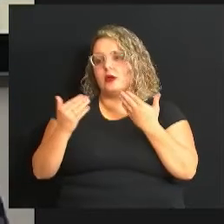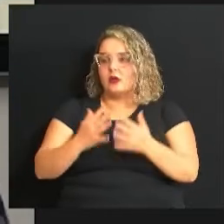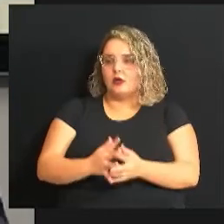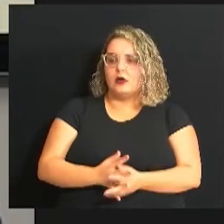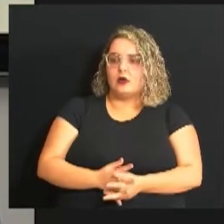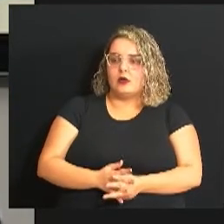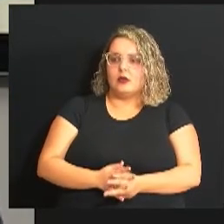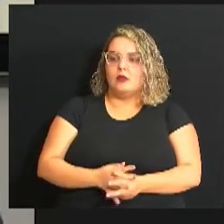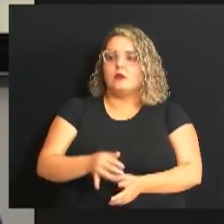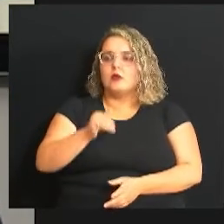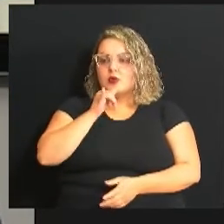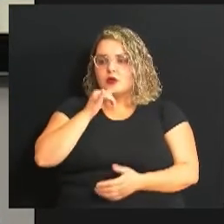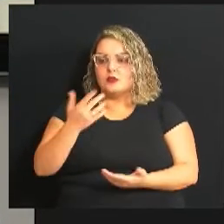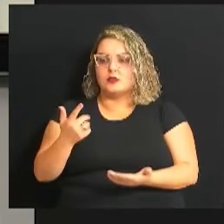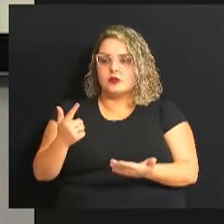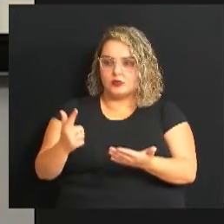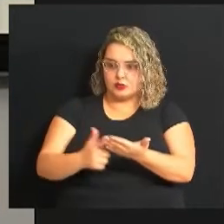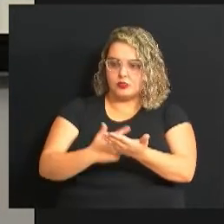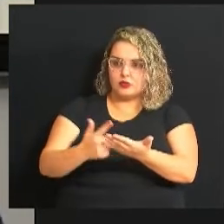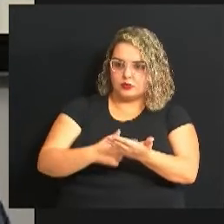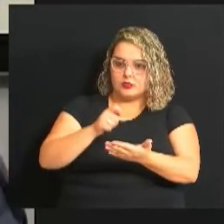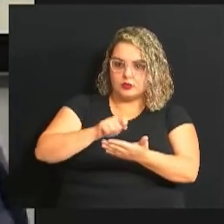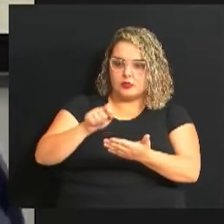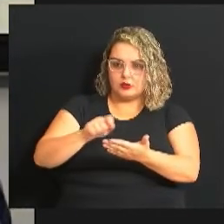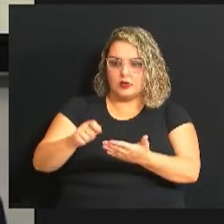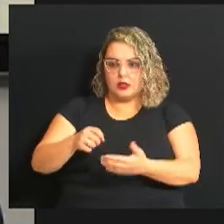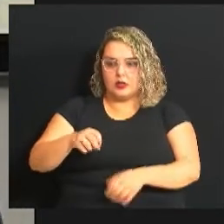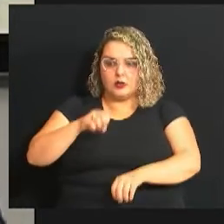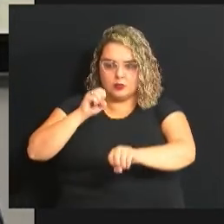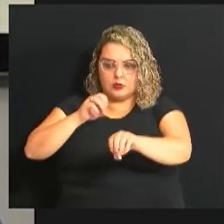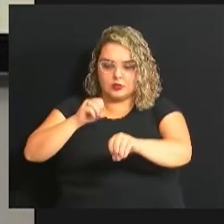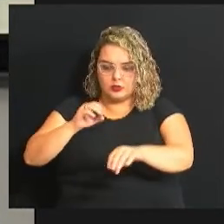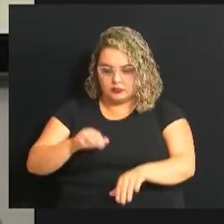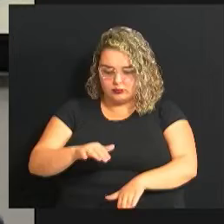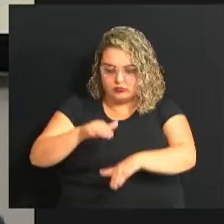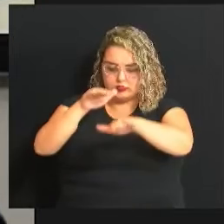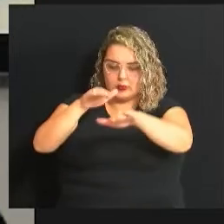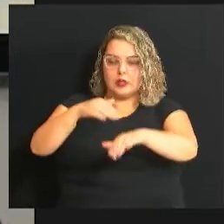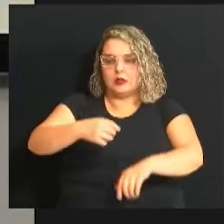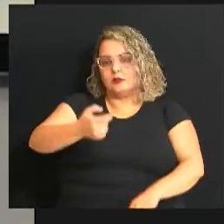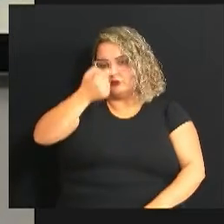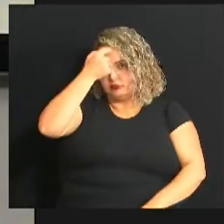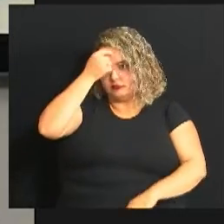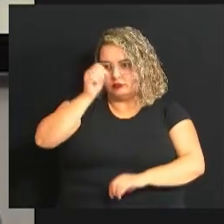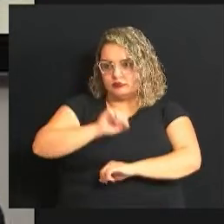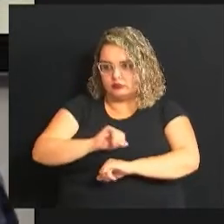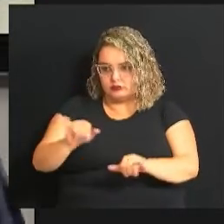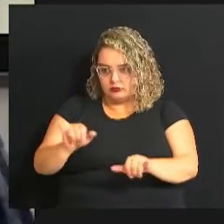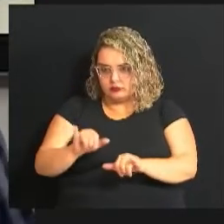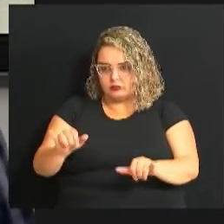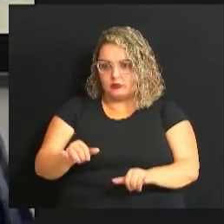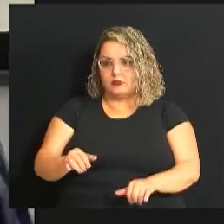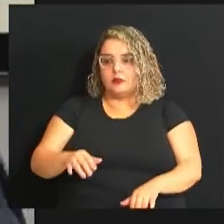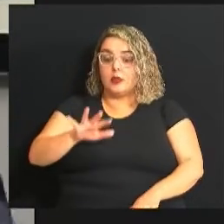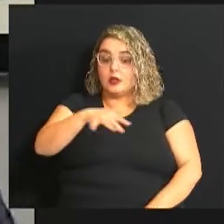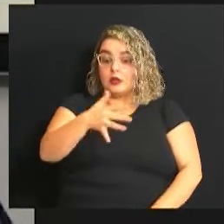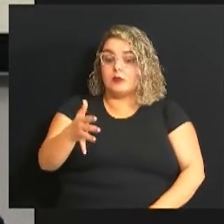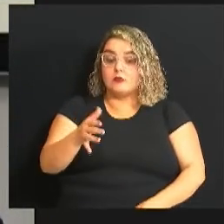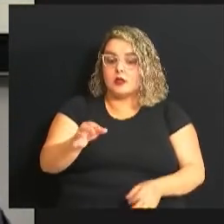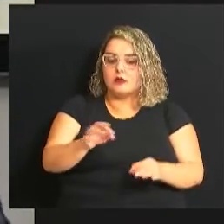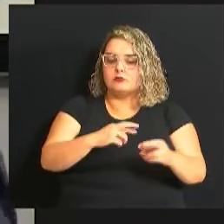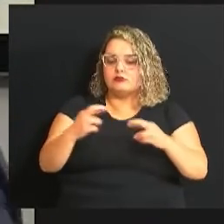Por exemplo, no livro que eu escrevi, que é o Criação Consciente, eu deixo tabelas para que os pais analisem alguns comportamentos que podem